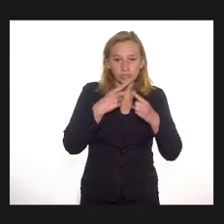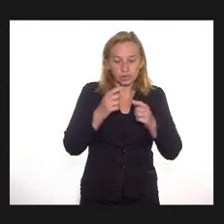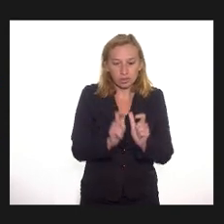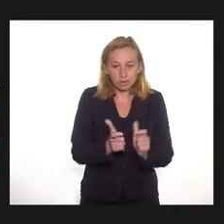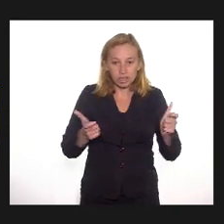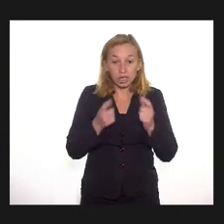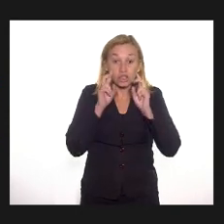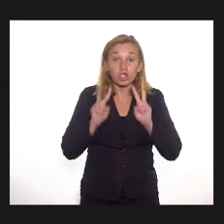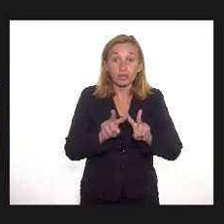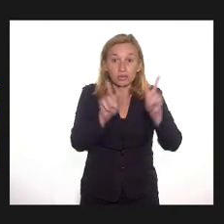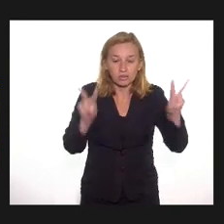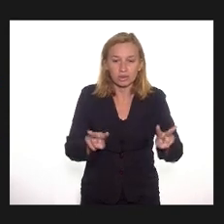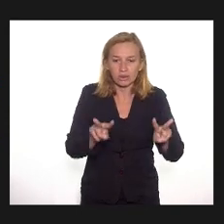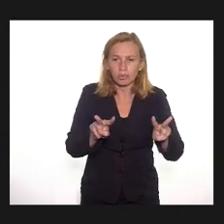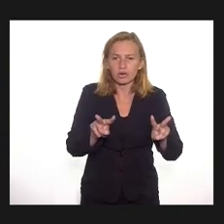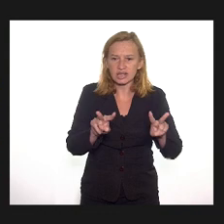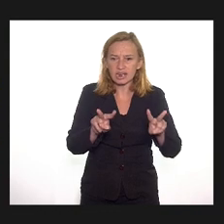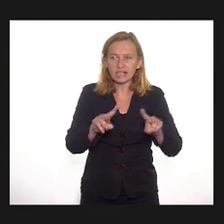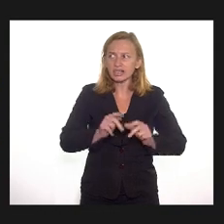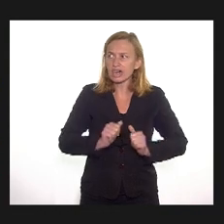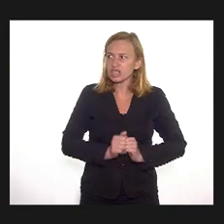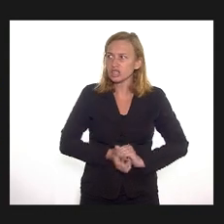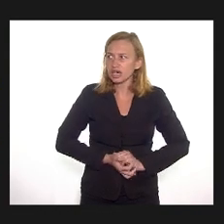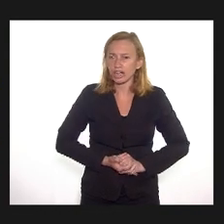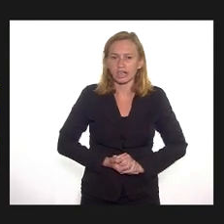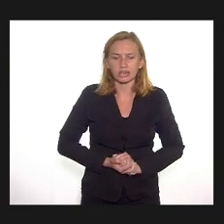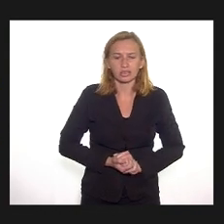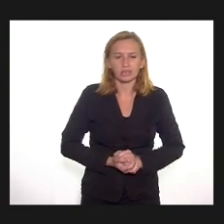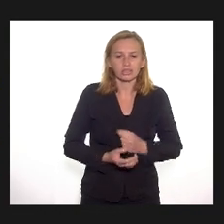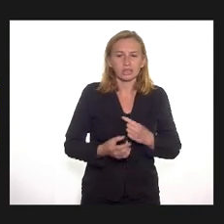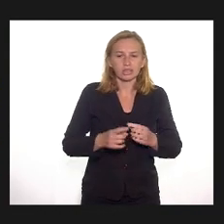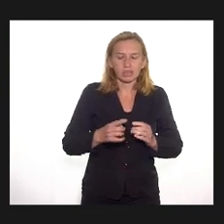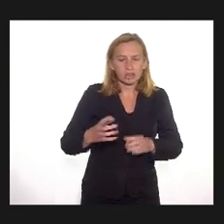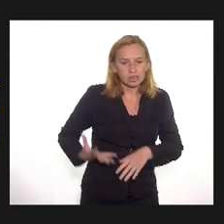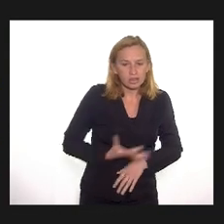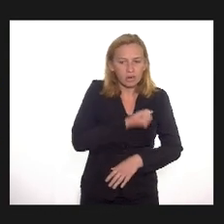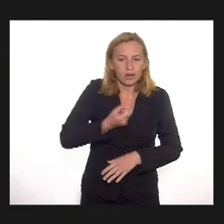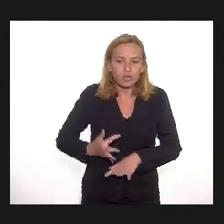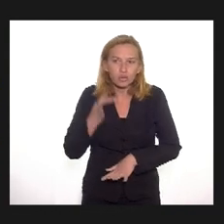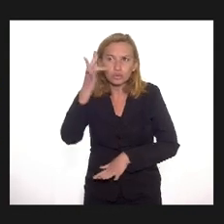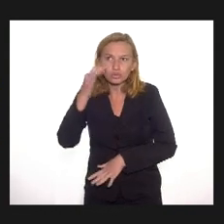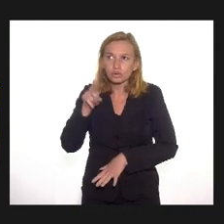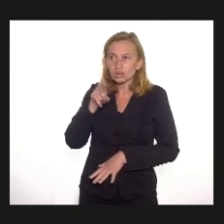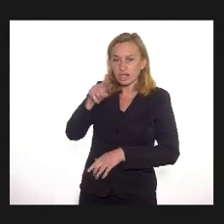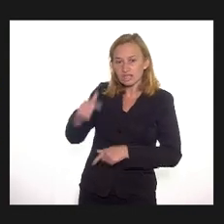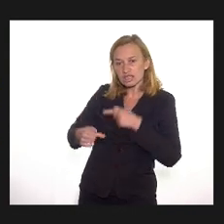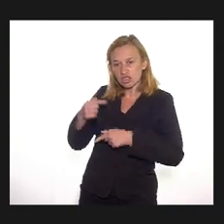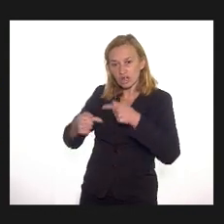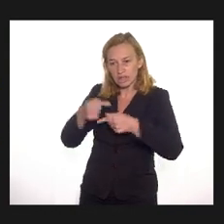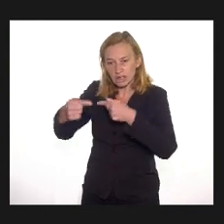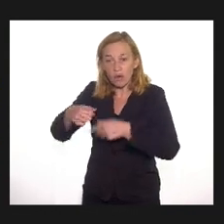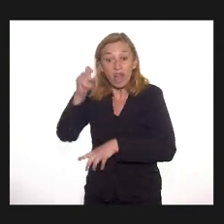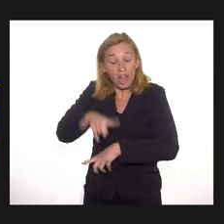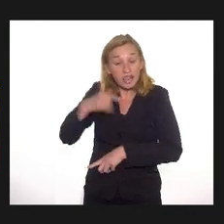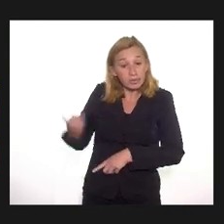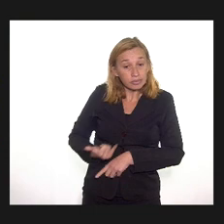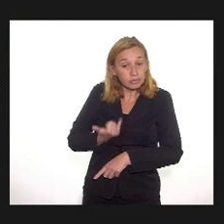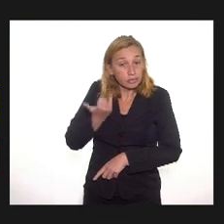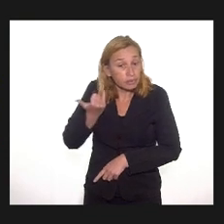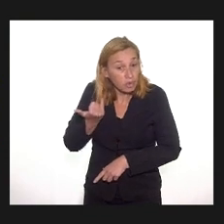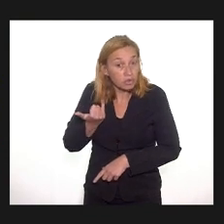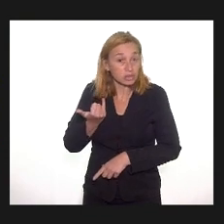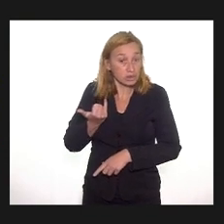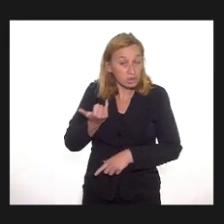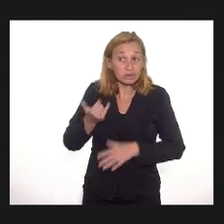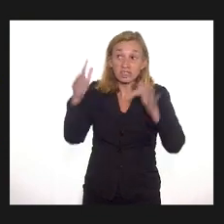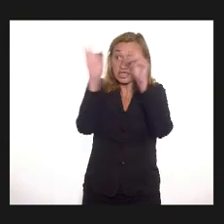que visa garantir investimentos para o Rio de Janeiro, para salvar o futuro dessa geração, é muito, nos